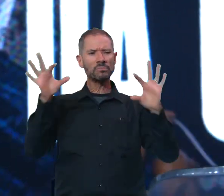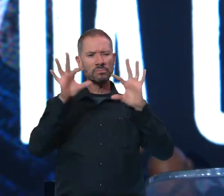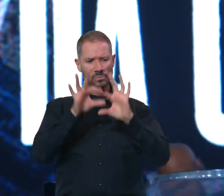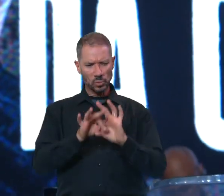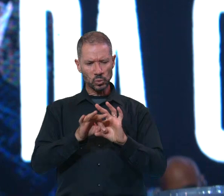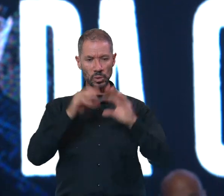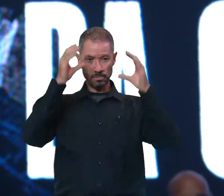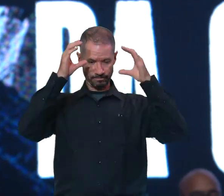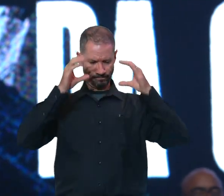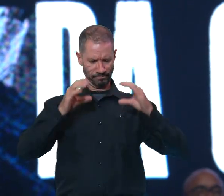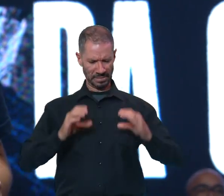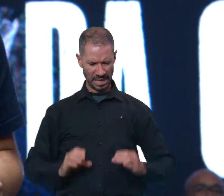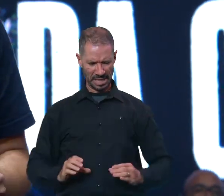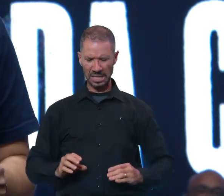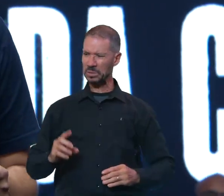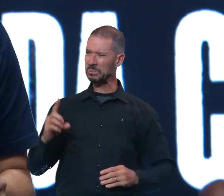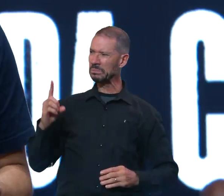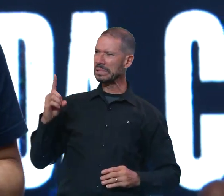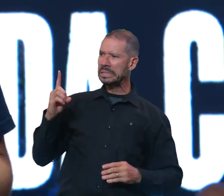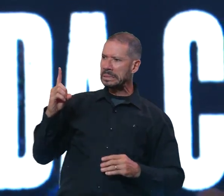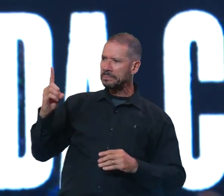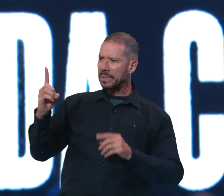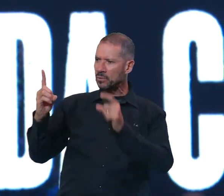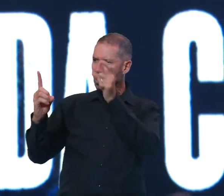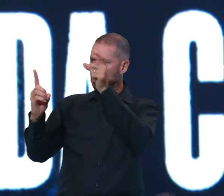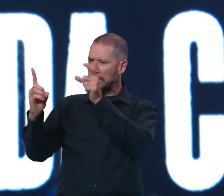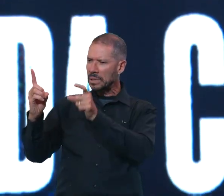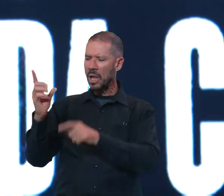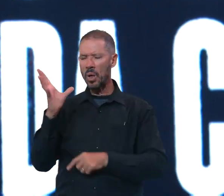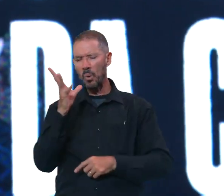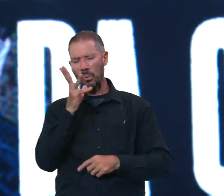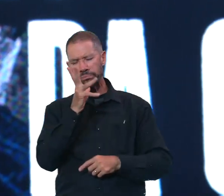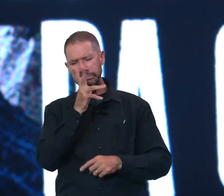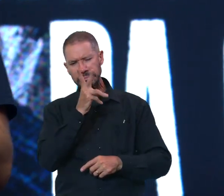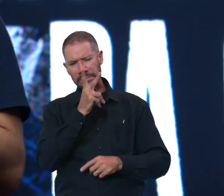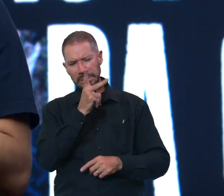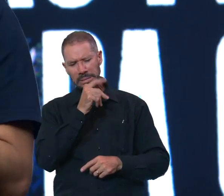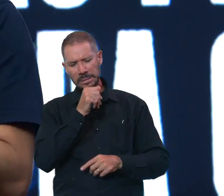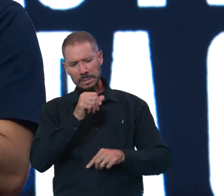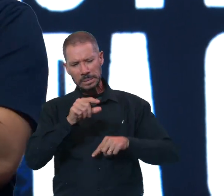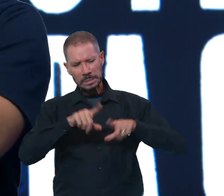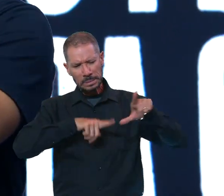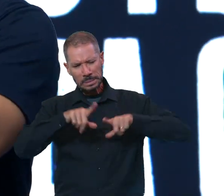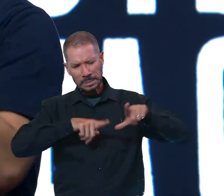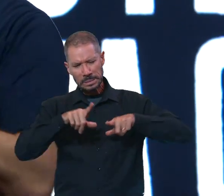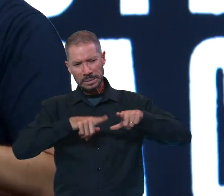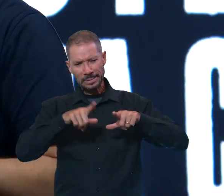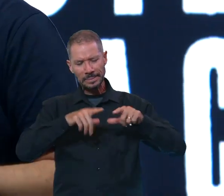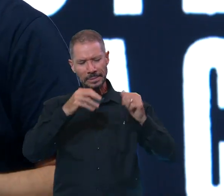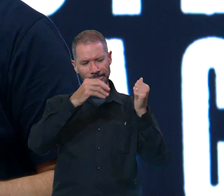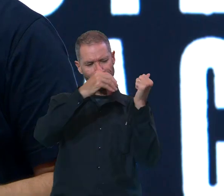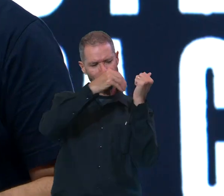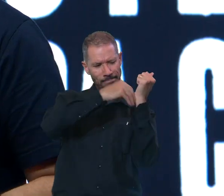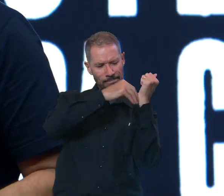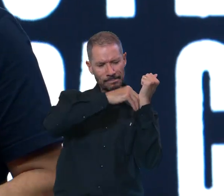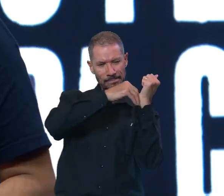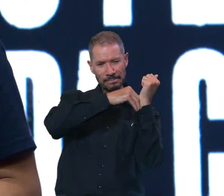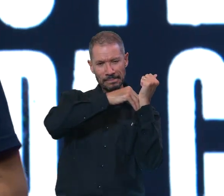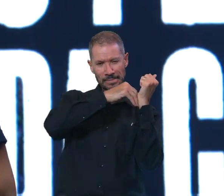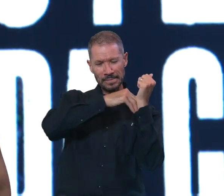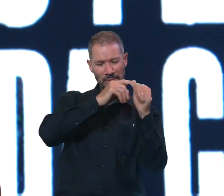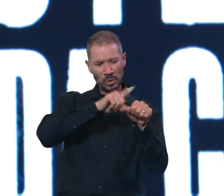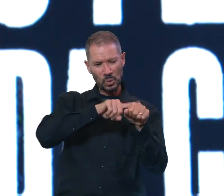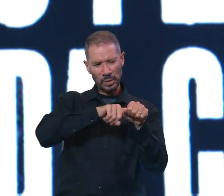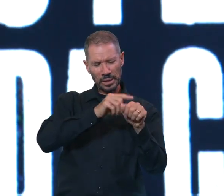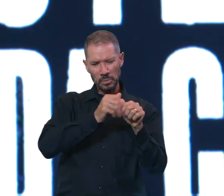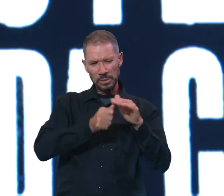caráter de alguém dá trabalho, demora. Isso aqui é muito tempo de secreto. Isso aqui é muito tempo